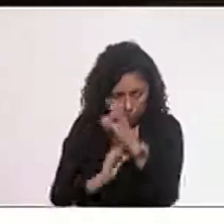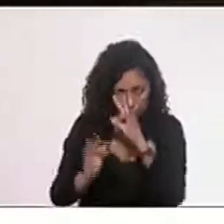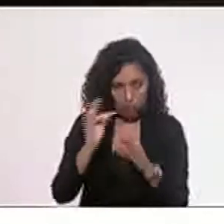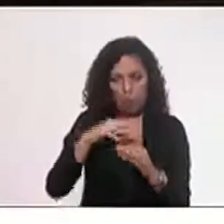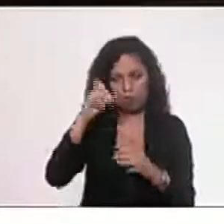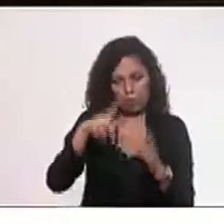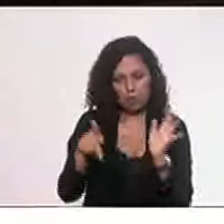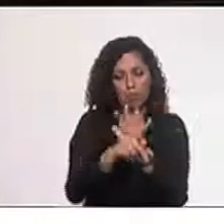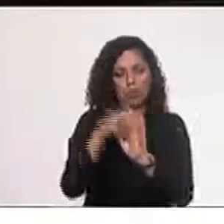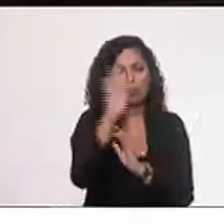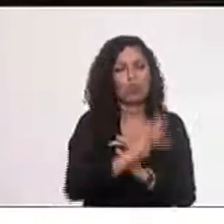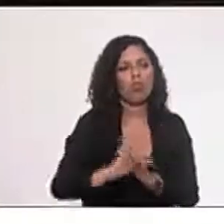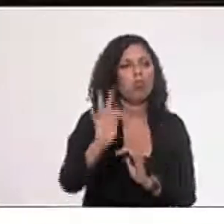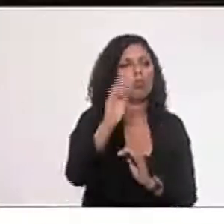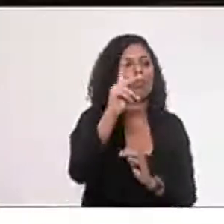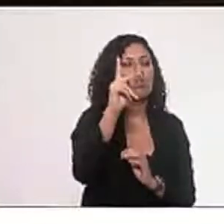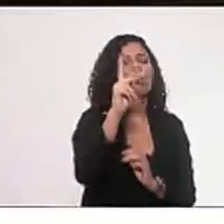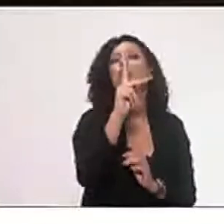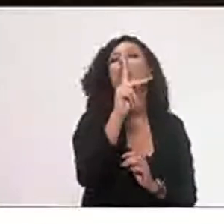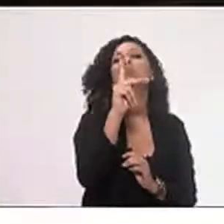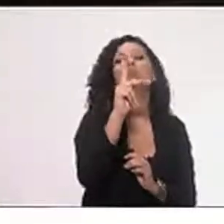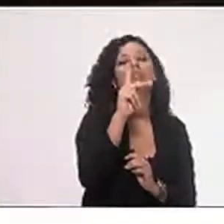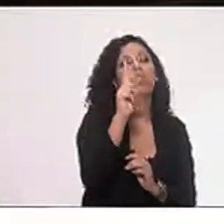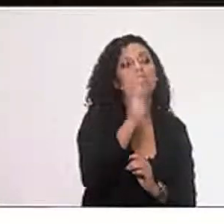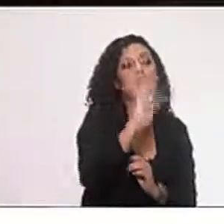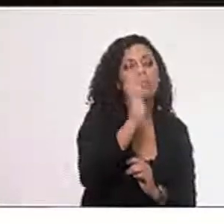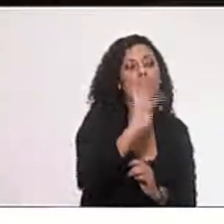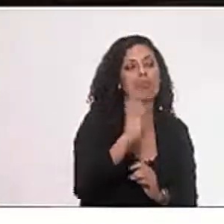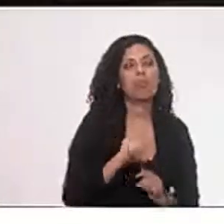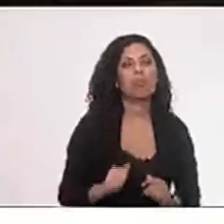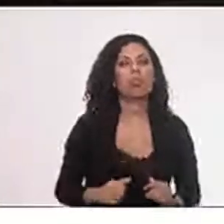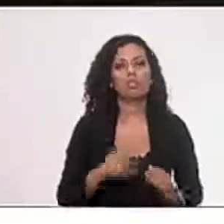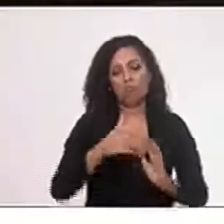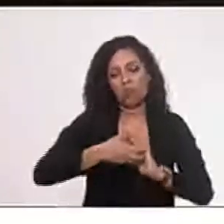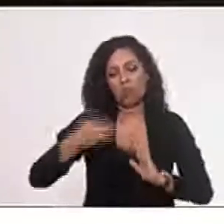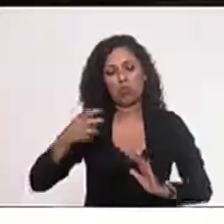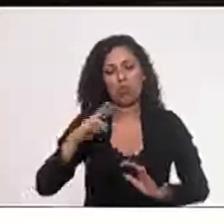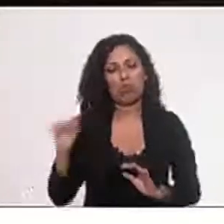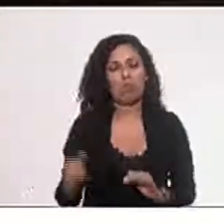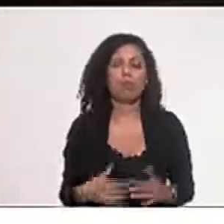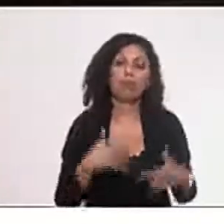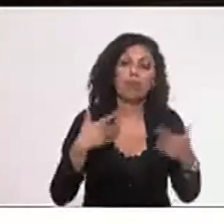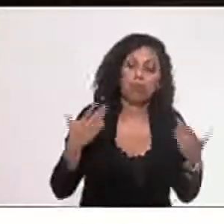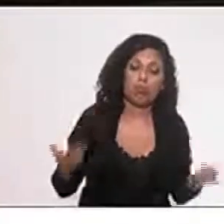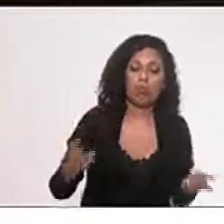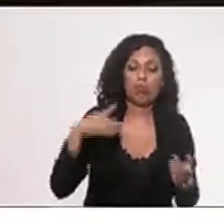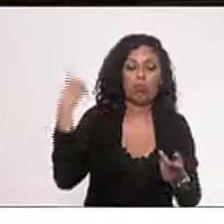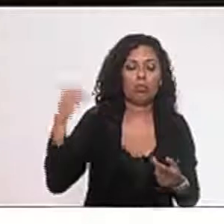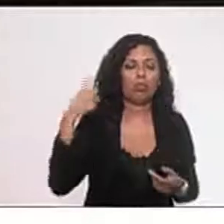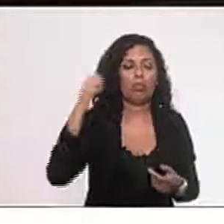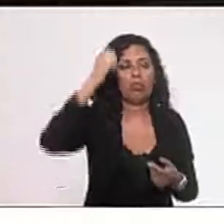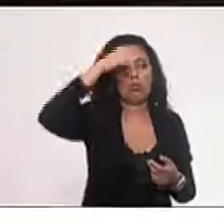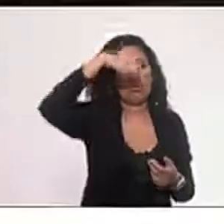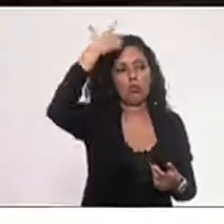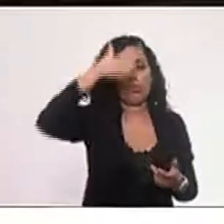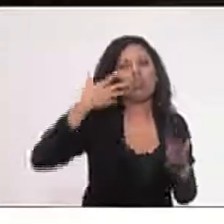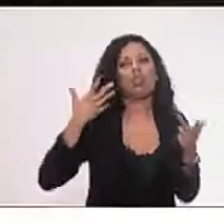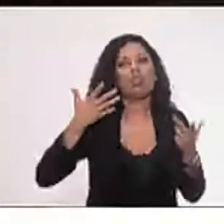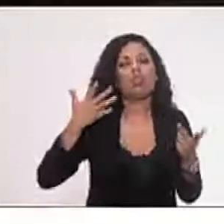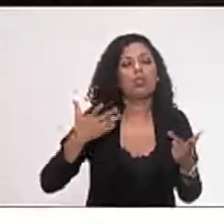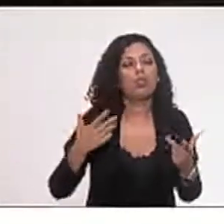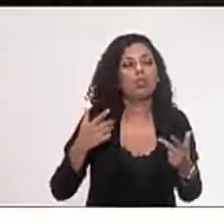universidades públicas e dos institutos públicos de pesquisa por isso o deputado luiz paulo corrêa da rocha eu quero aqui